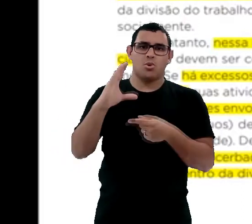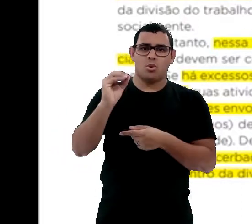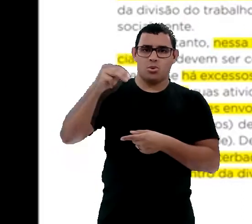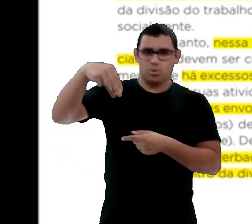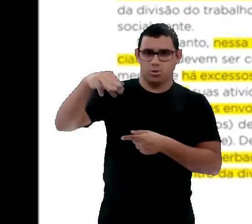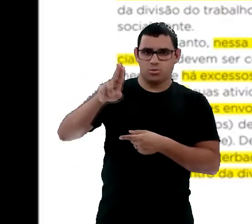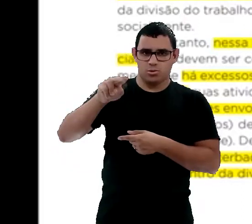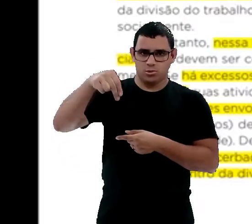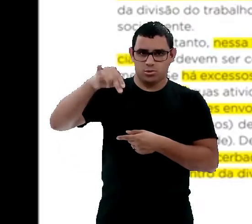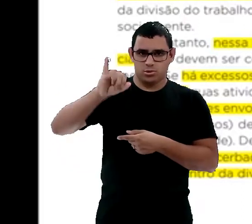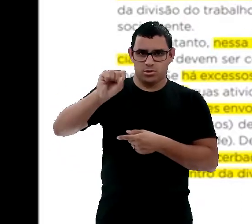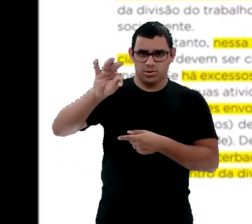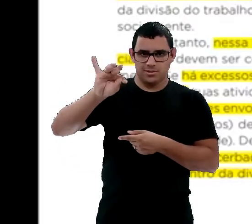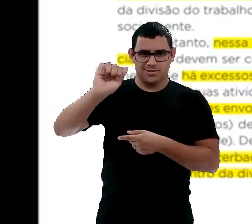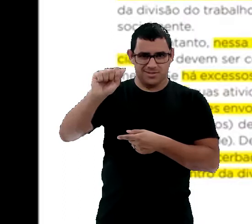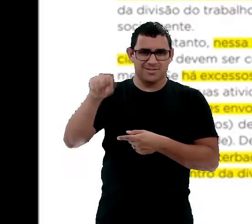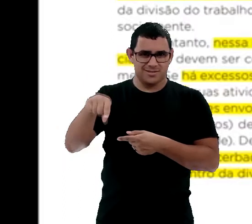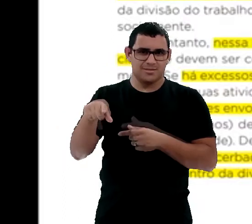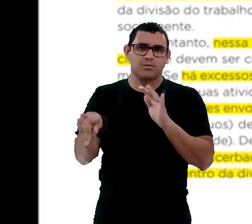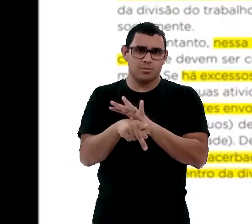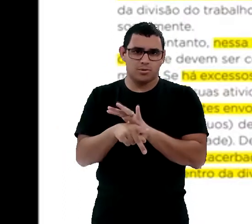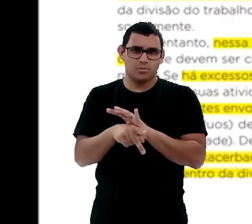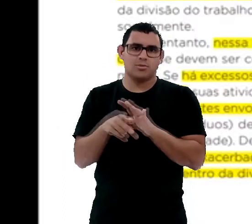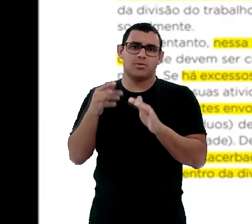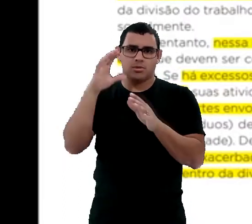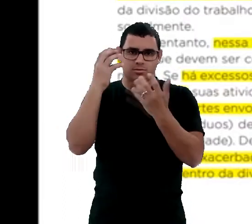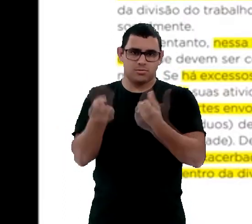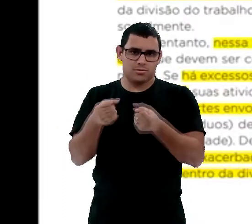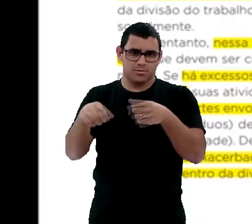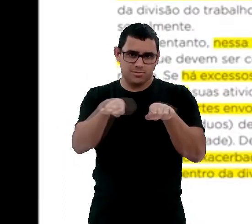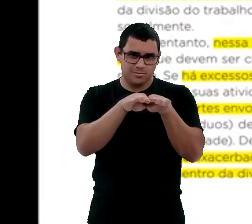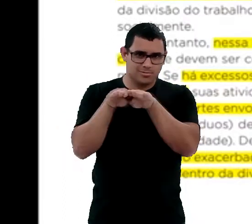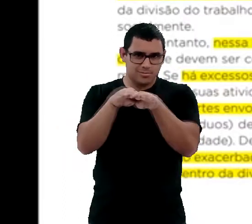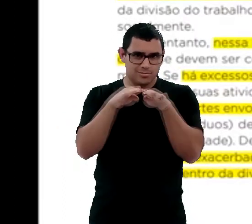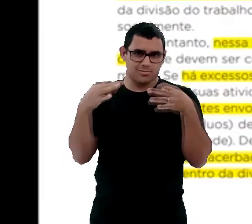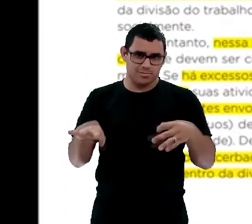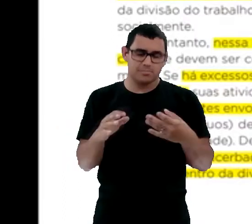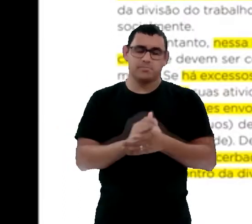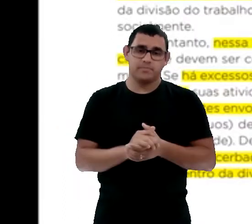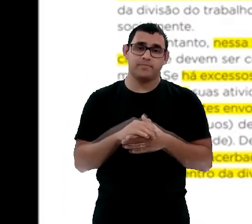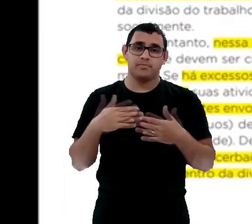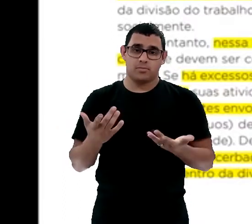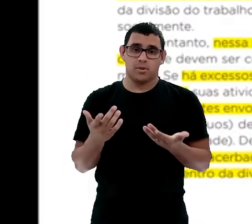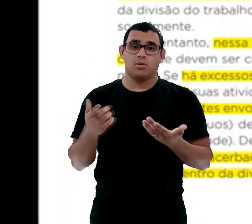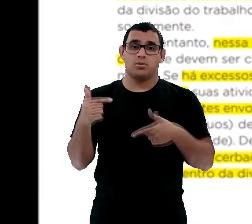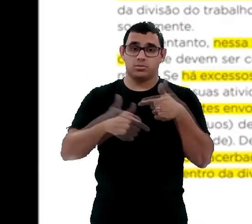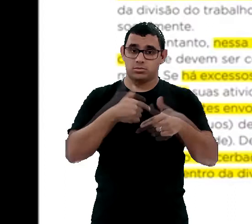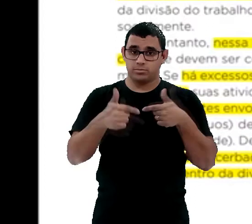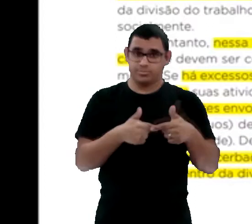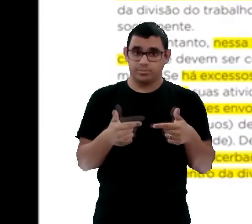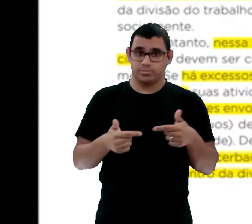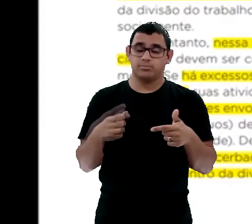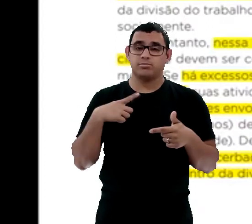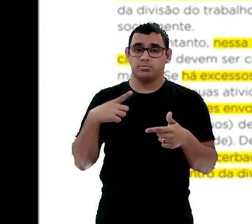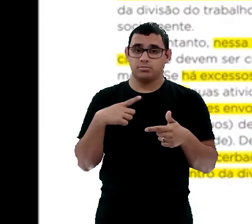Durkheim entende a divisão social entre trabalhadores e empregadores como uma divisão funcional. Ou